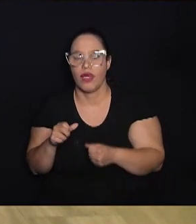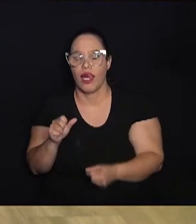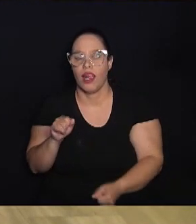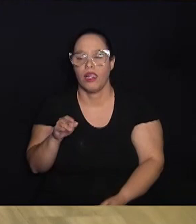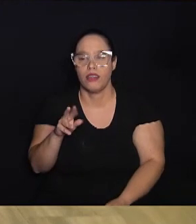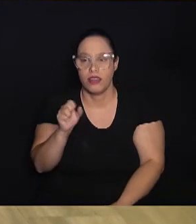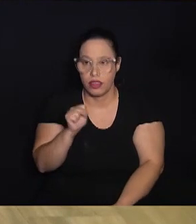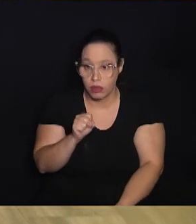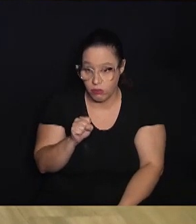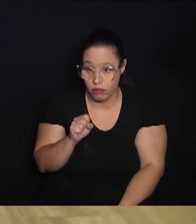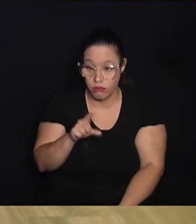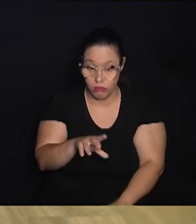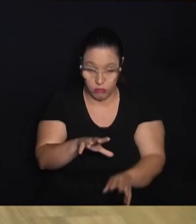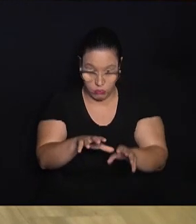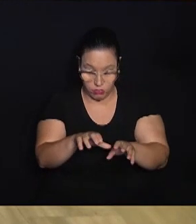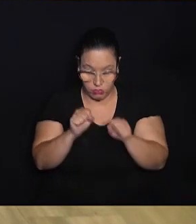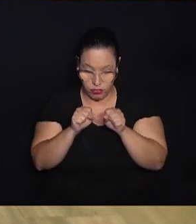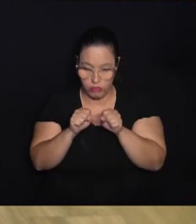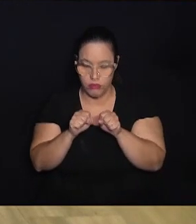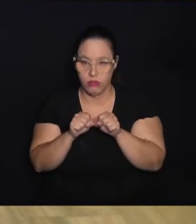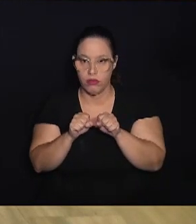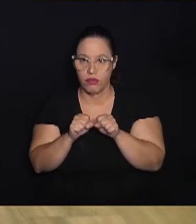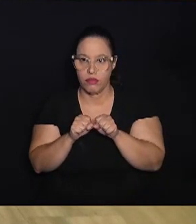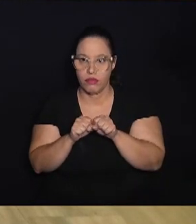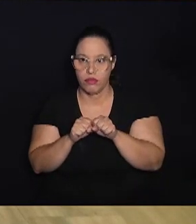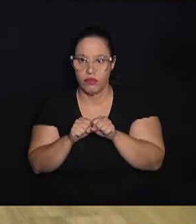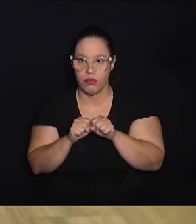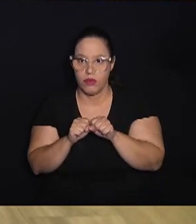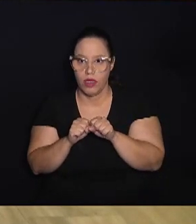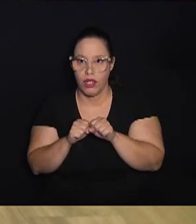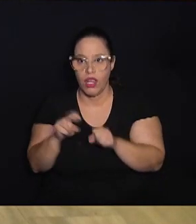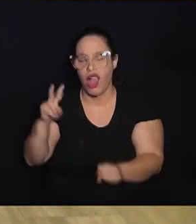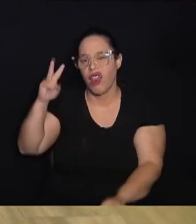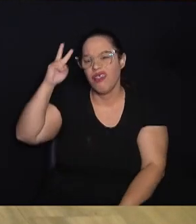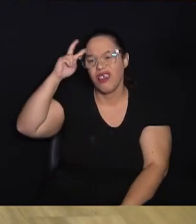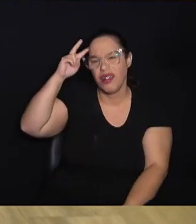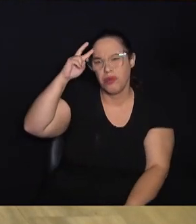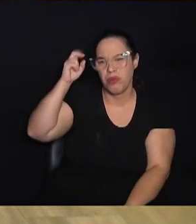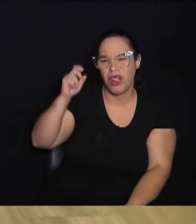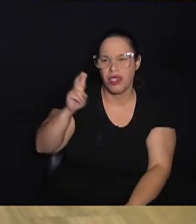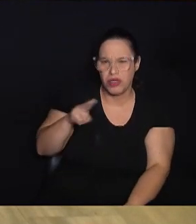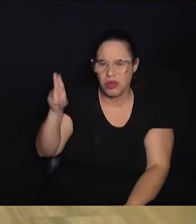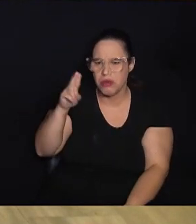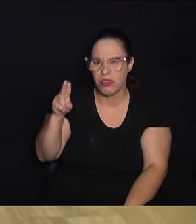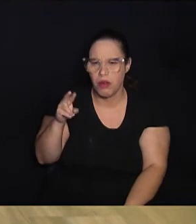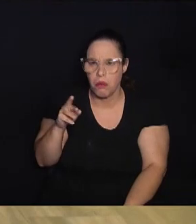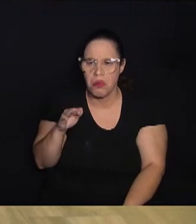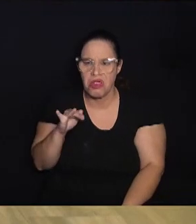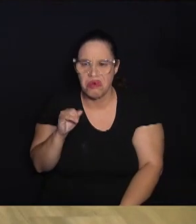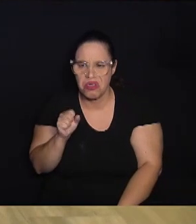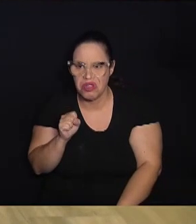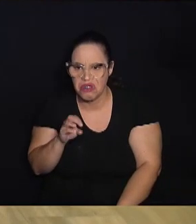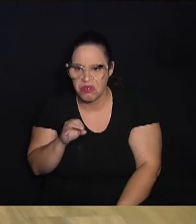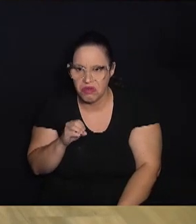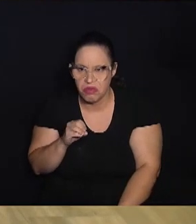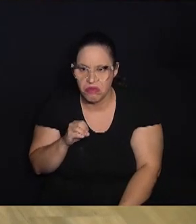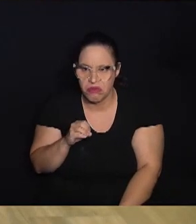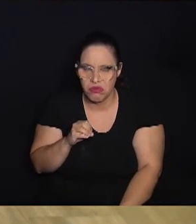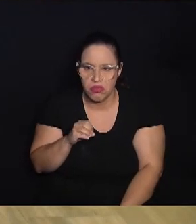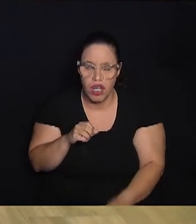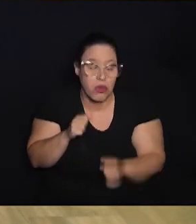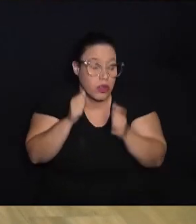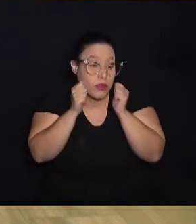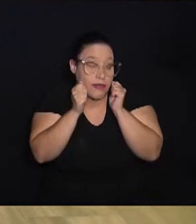aí ela ela e se ela ela ela ele falou ela não ia lembrar de usar um preservativo eu não podia transformar ela num numa personagem fofinha não era